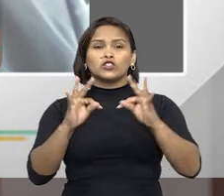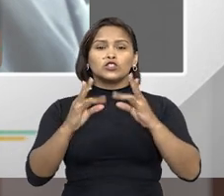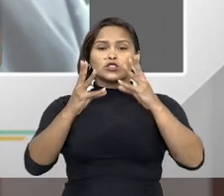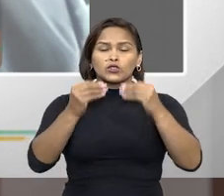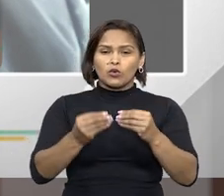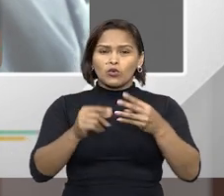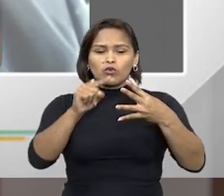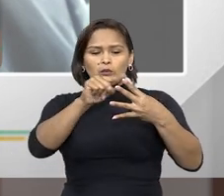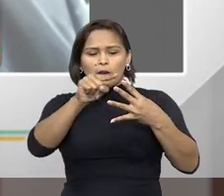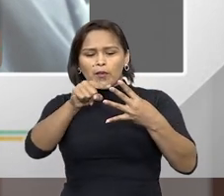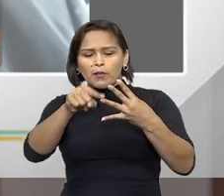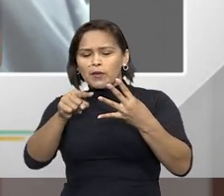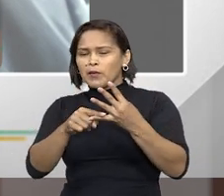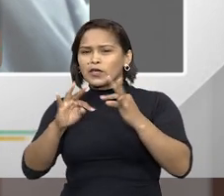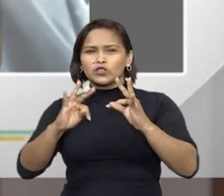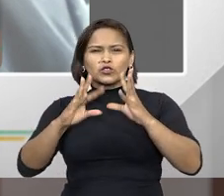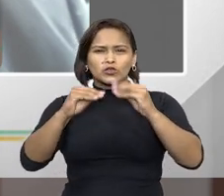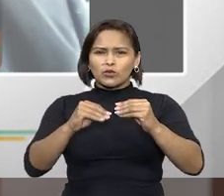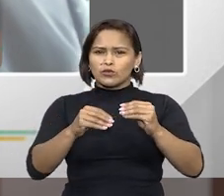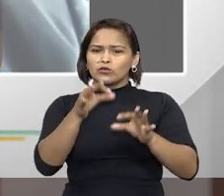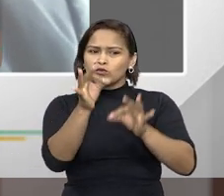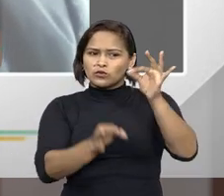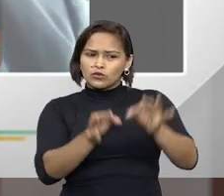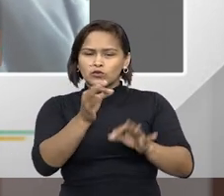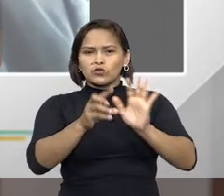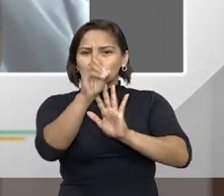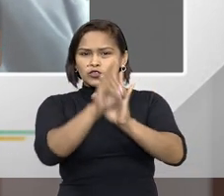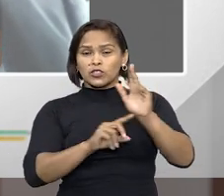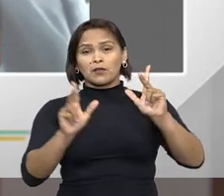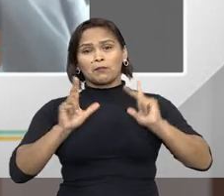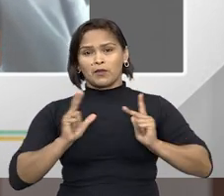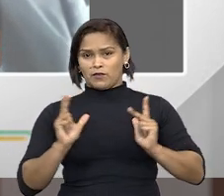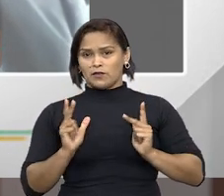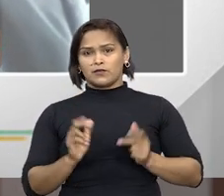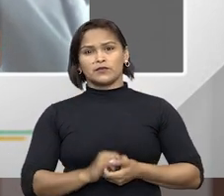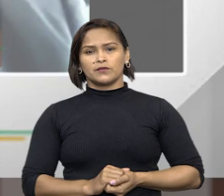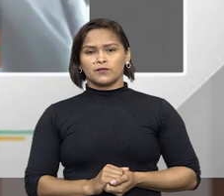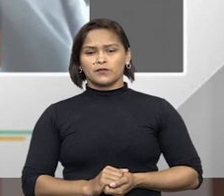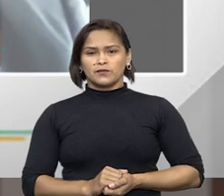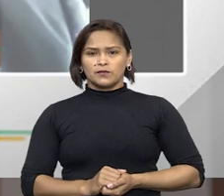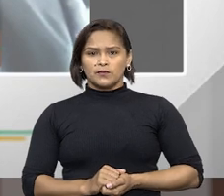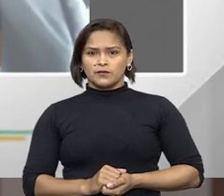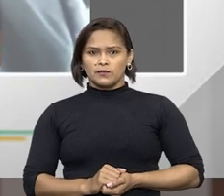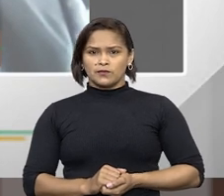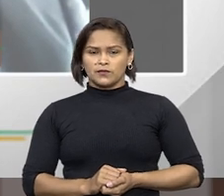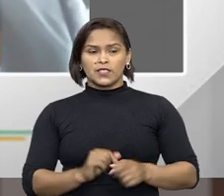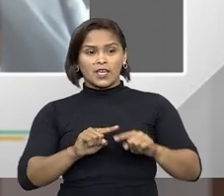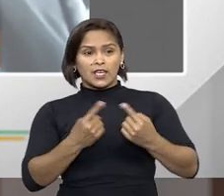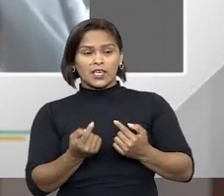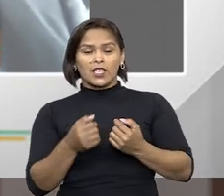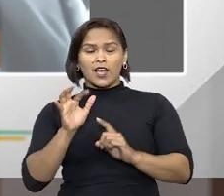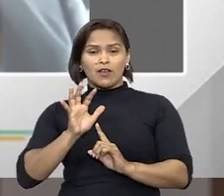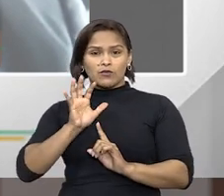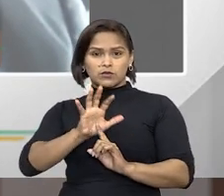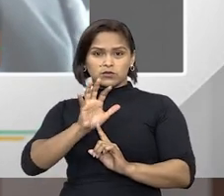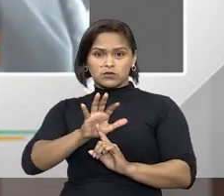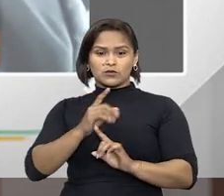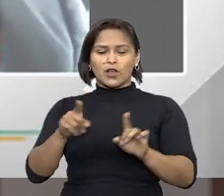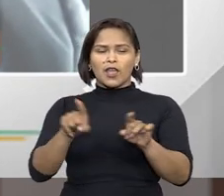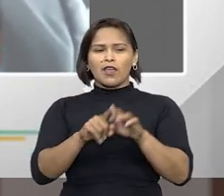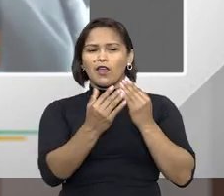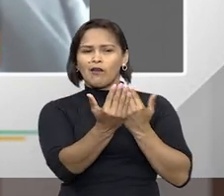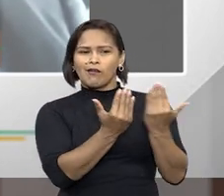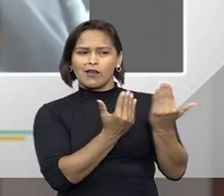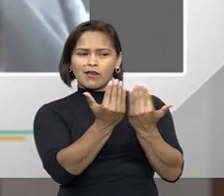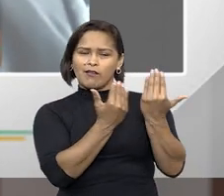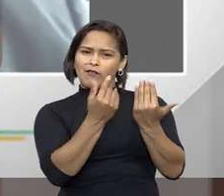toda essa área do direito privado. E a influência, o reflexo dessas